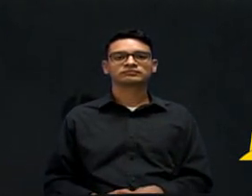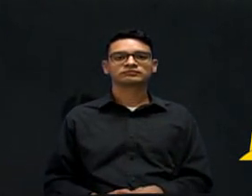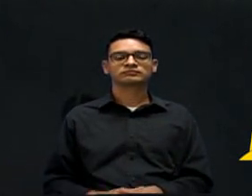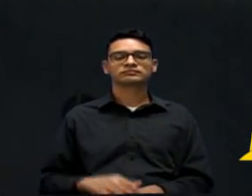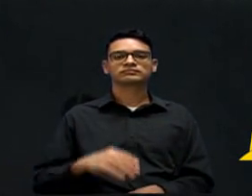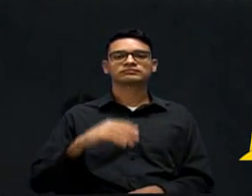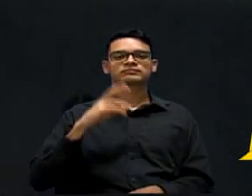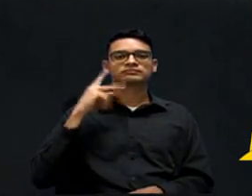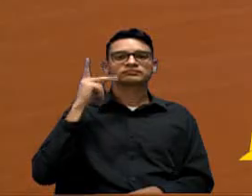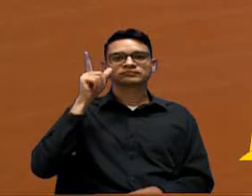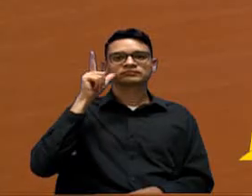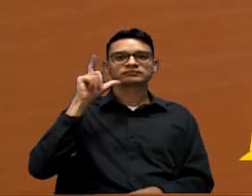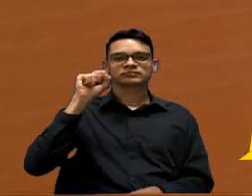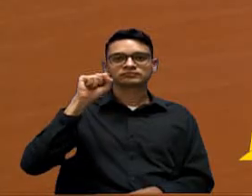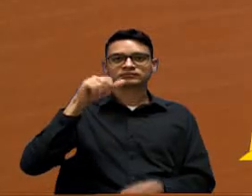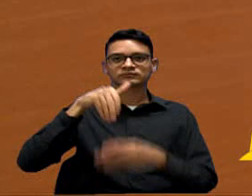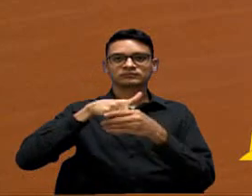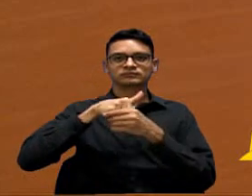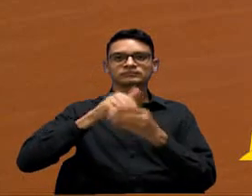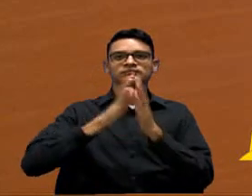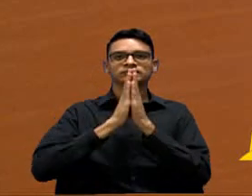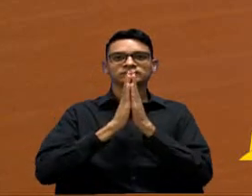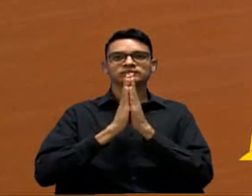Vereador Luiz Santos, por favor, o voto.